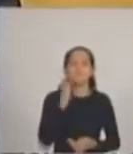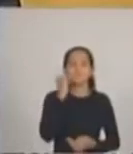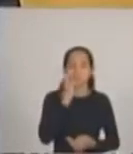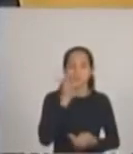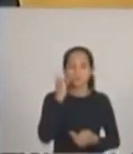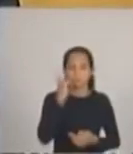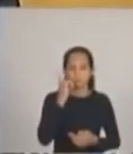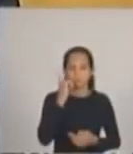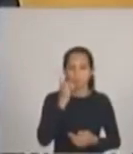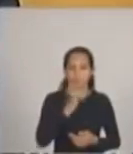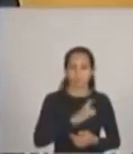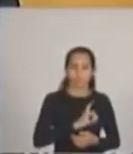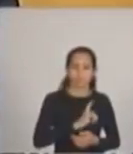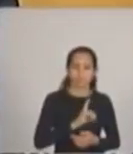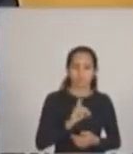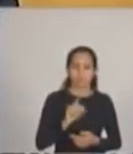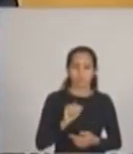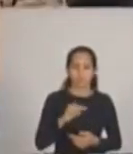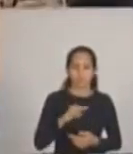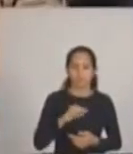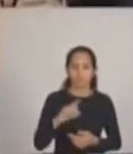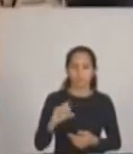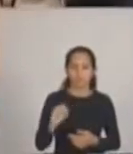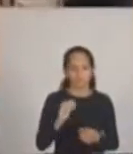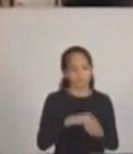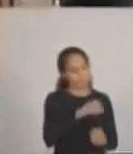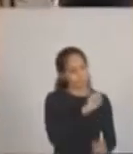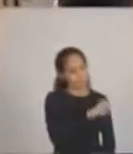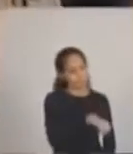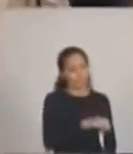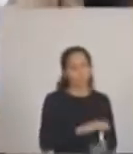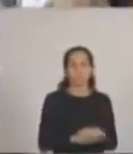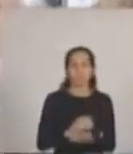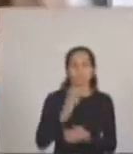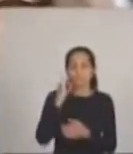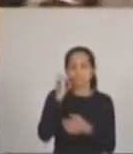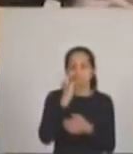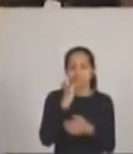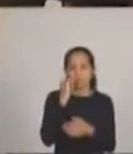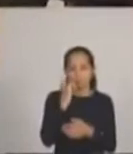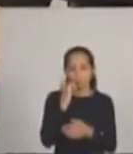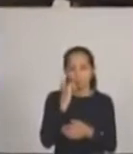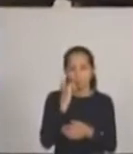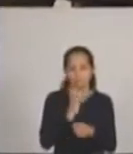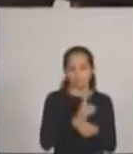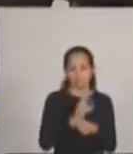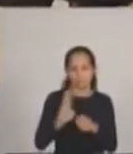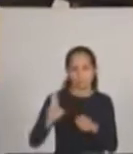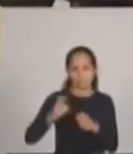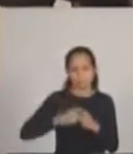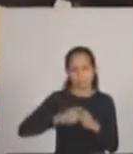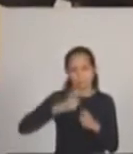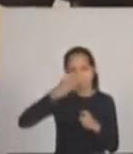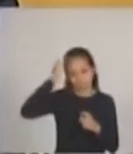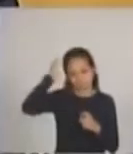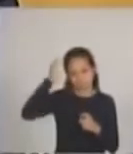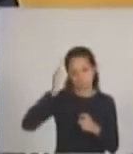Deputado delegado Danilo Baense. Voto sim, presidente. Vota sim. Deputado doutor Hércules.